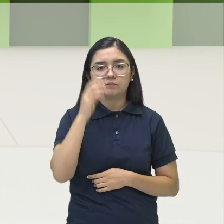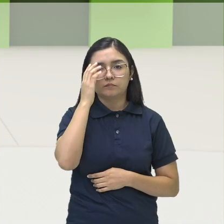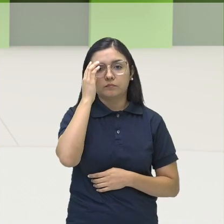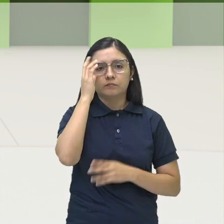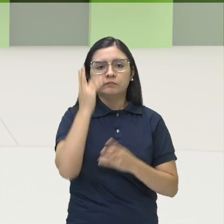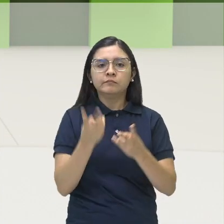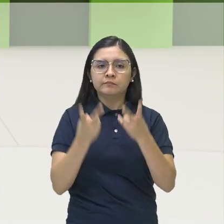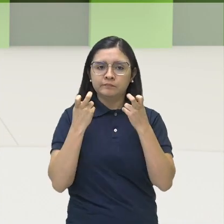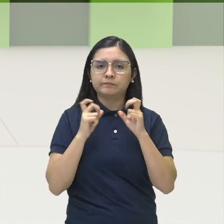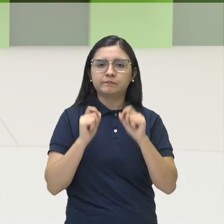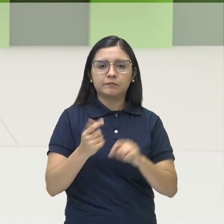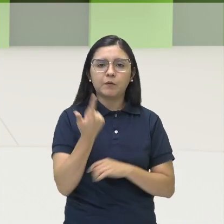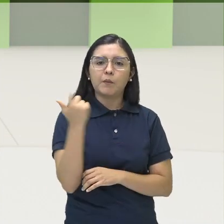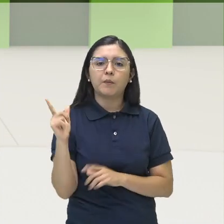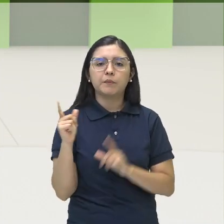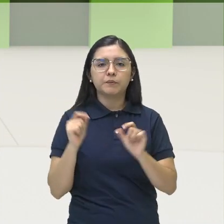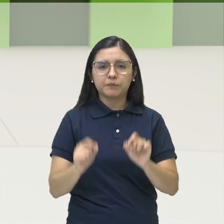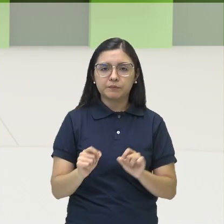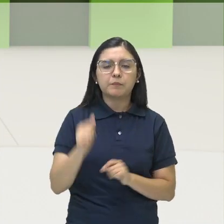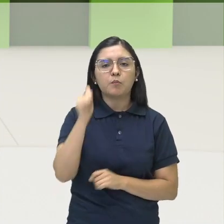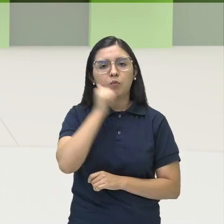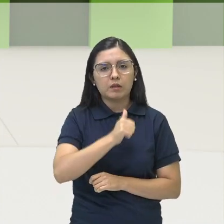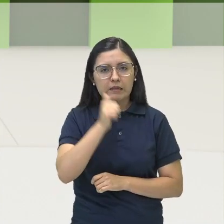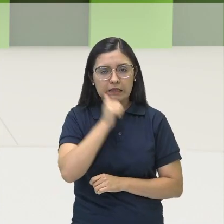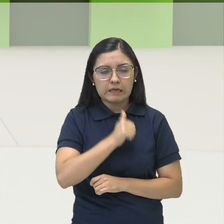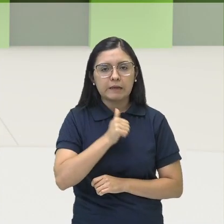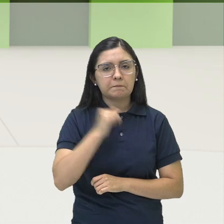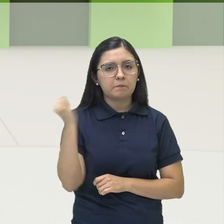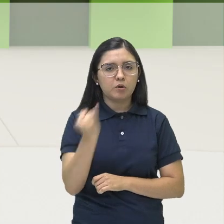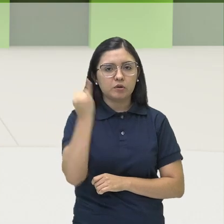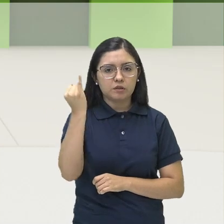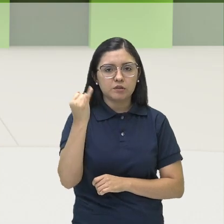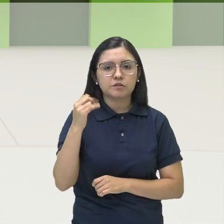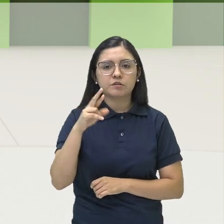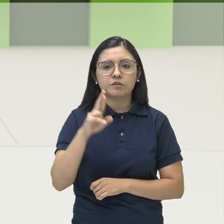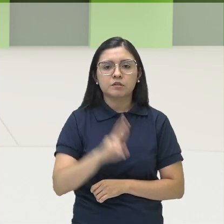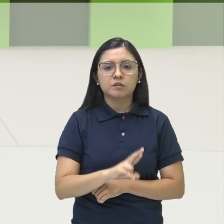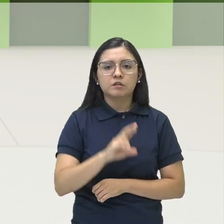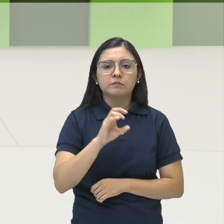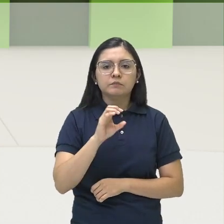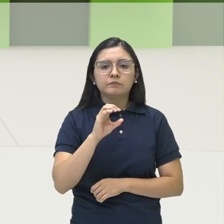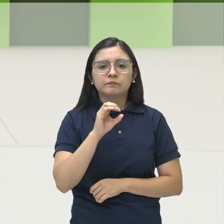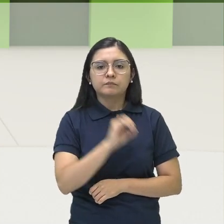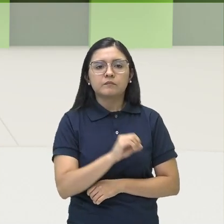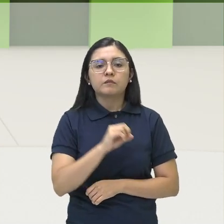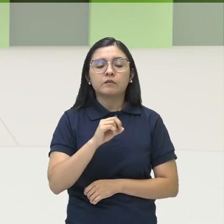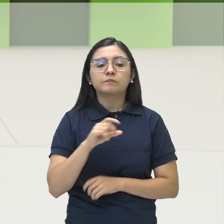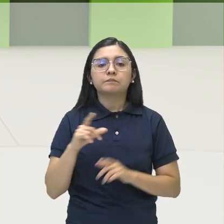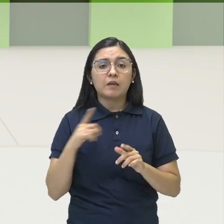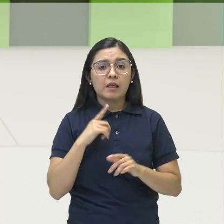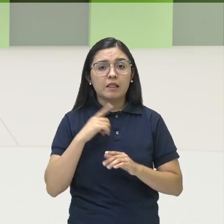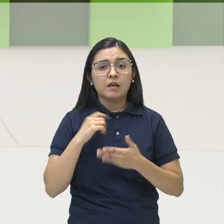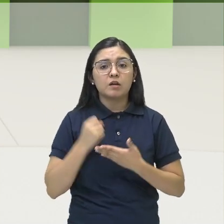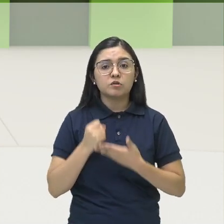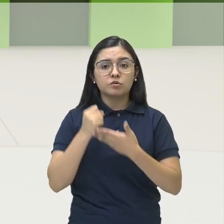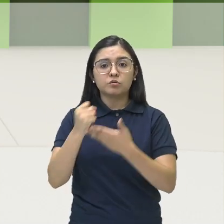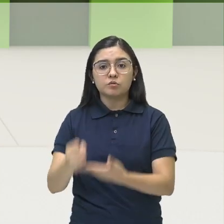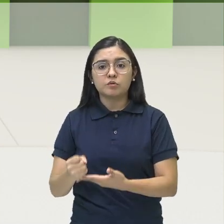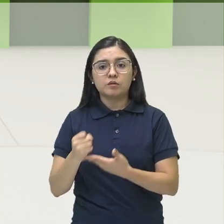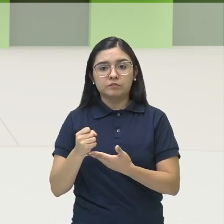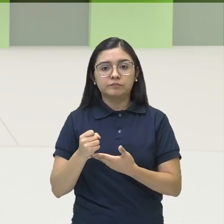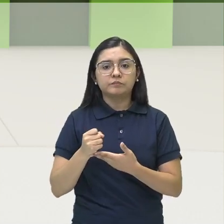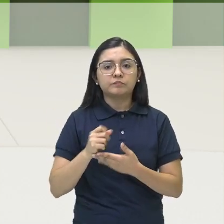Olha aí, mais um exemplo importante, né, da Rosalind Franklin, aquela que ajudou a descobrir